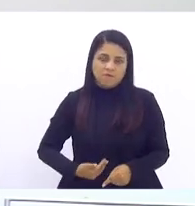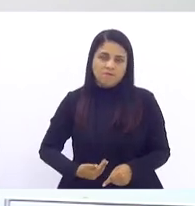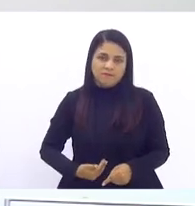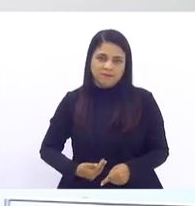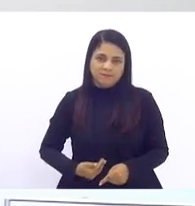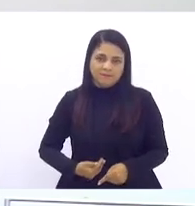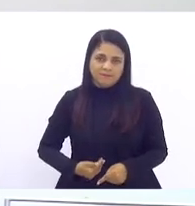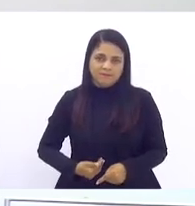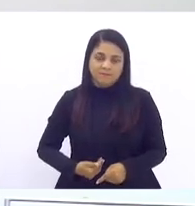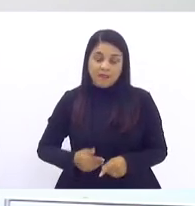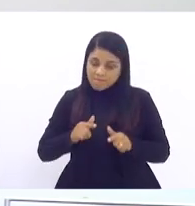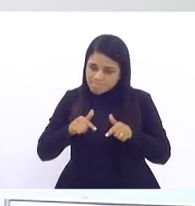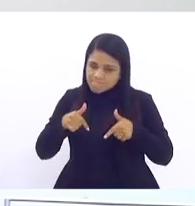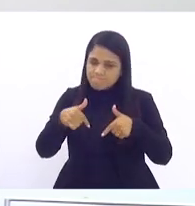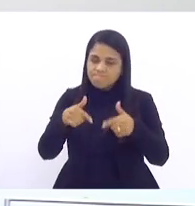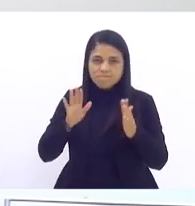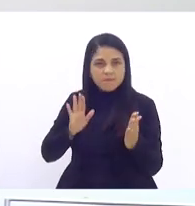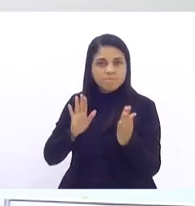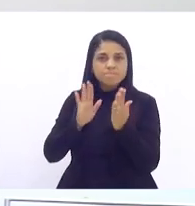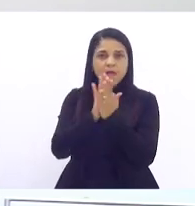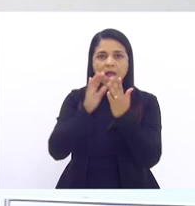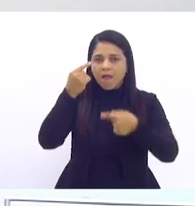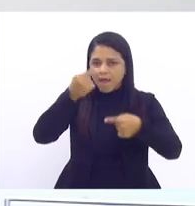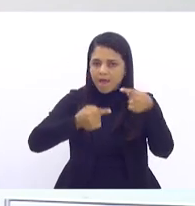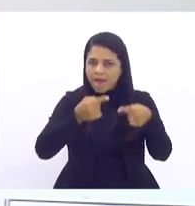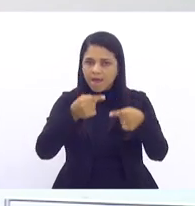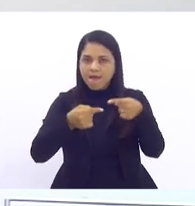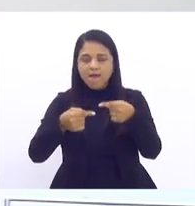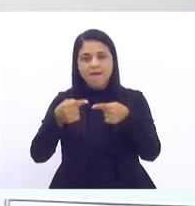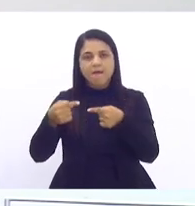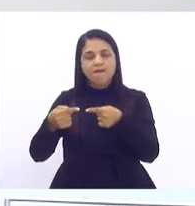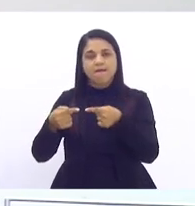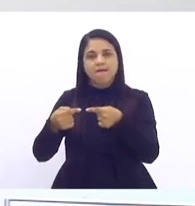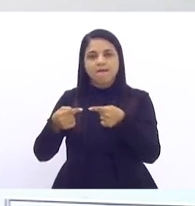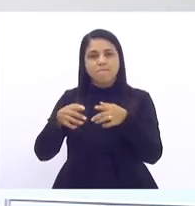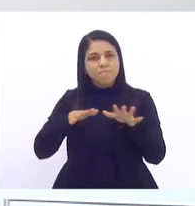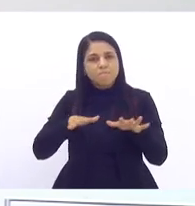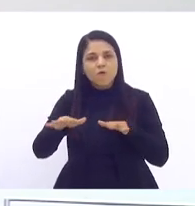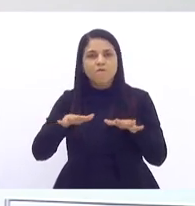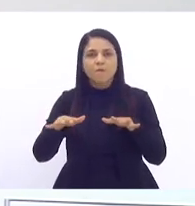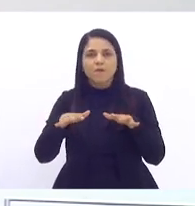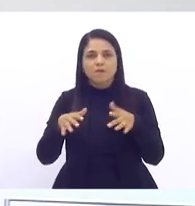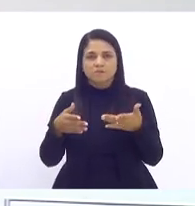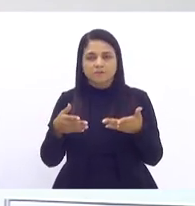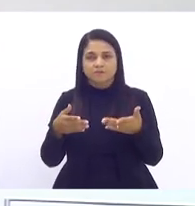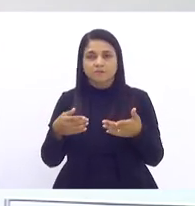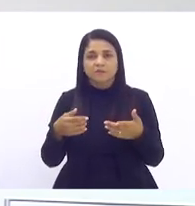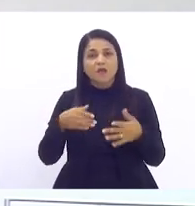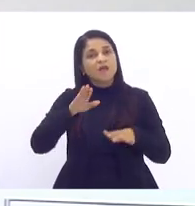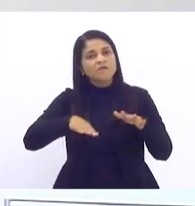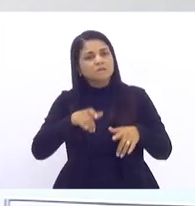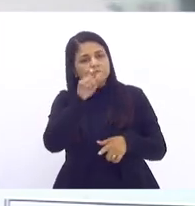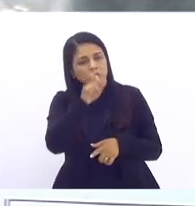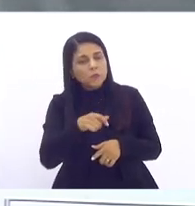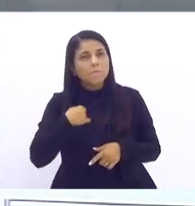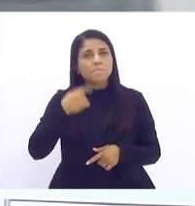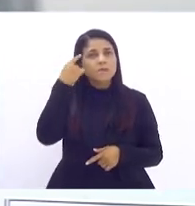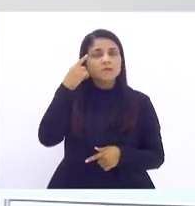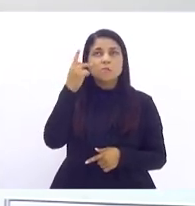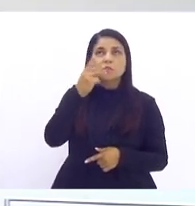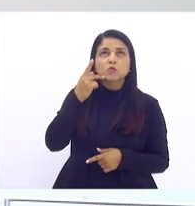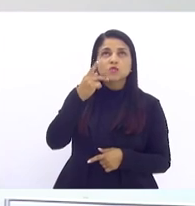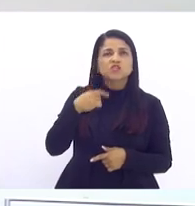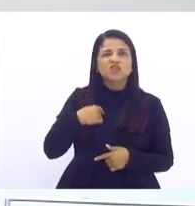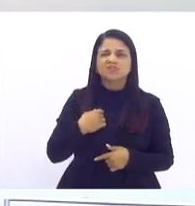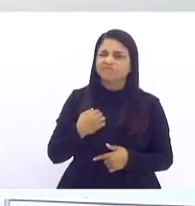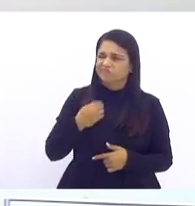fazer o enfrentamento de fazer o debate fazer a mobilização porque muitas vezes as pessoas pensam que a política está distante do dia a dia